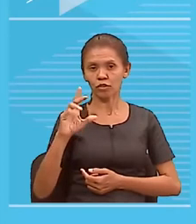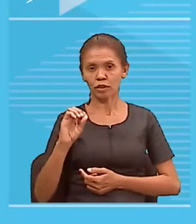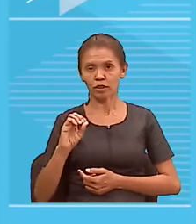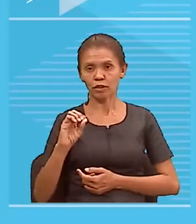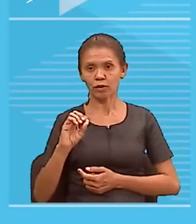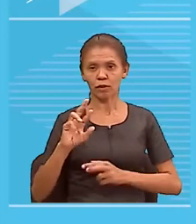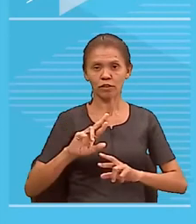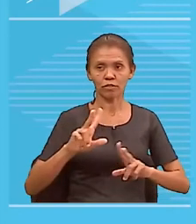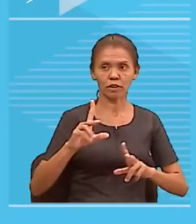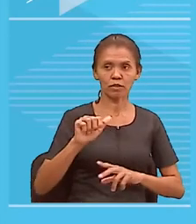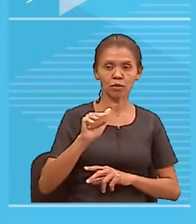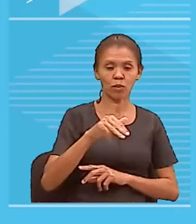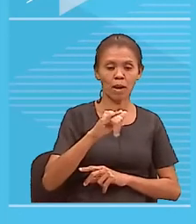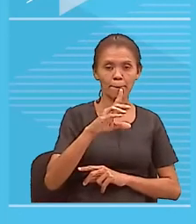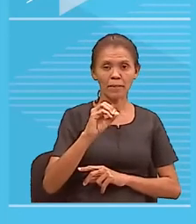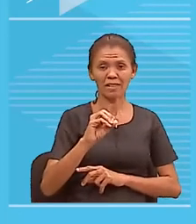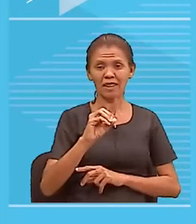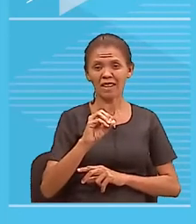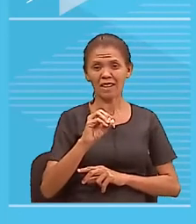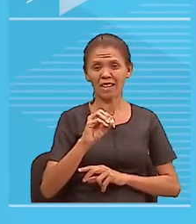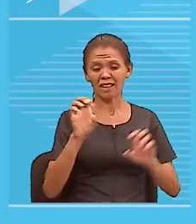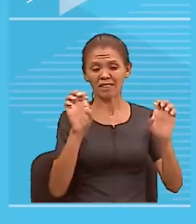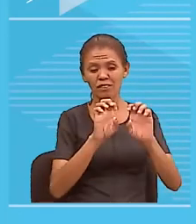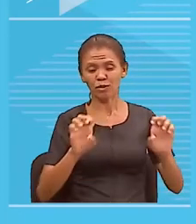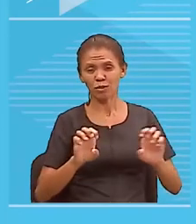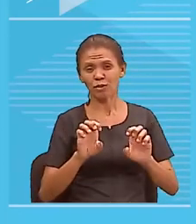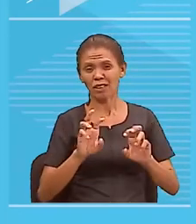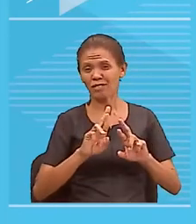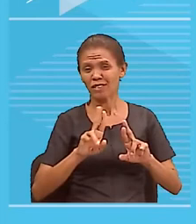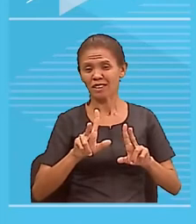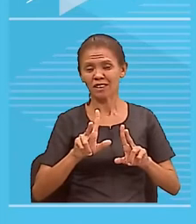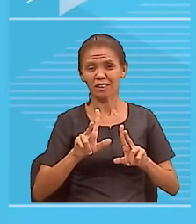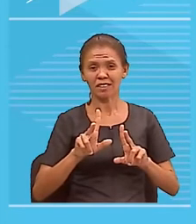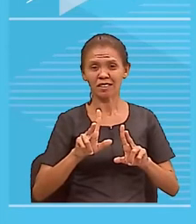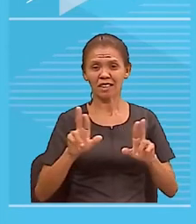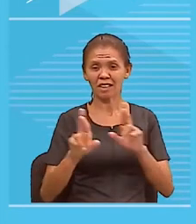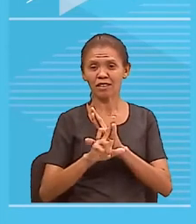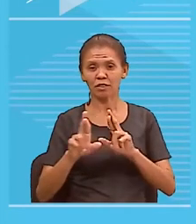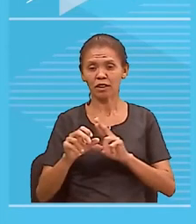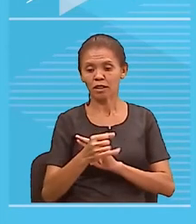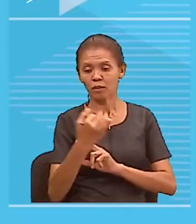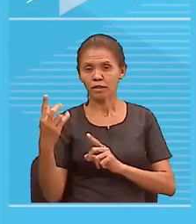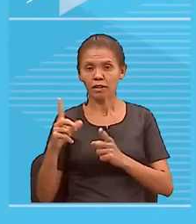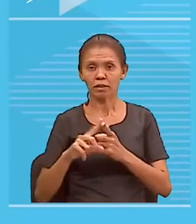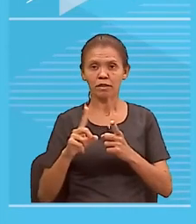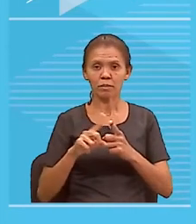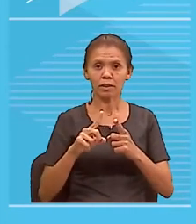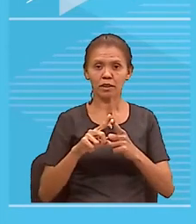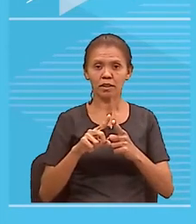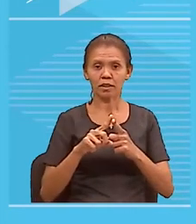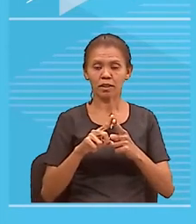está no tamanho na quantidade de ligações porque a estrutura de glicose tudo é glicose tudo a glicose tá